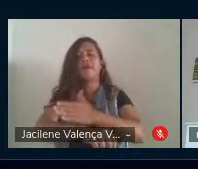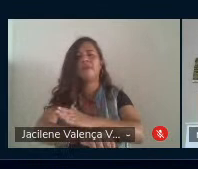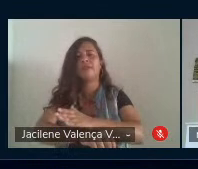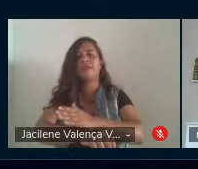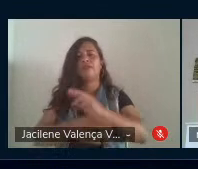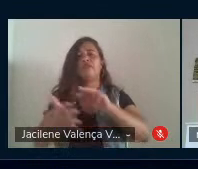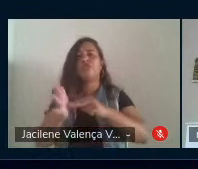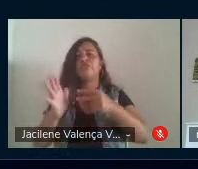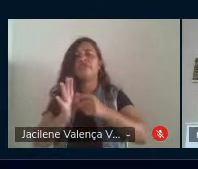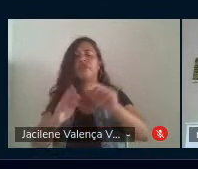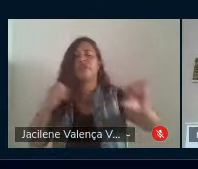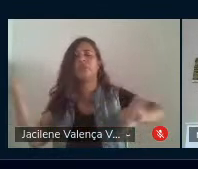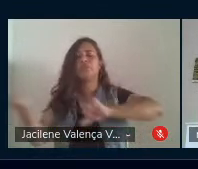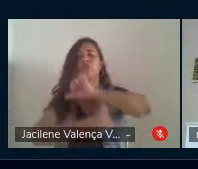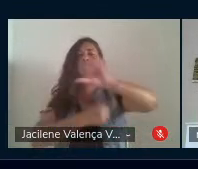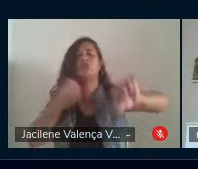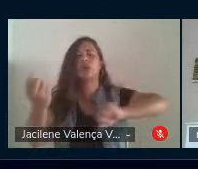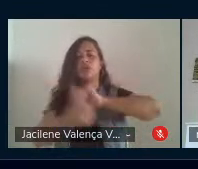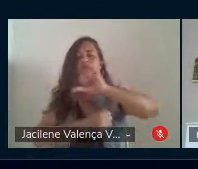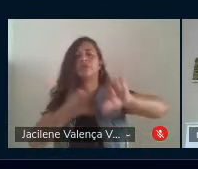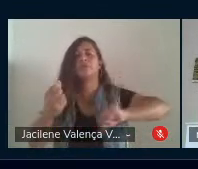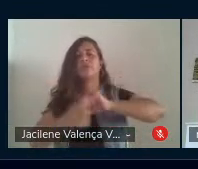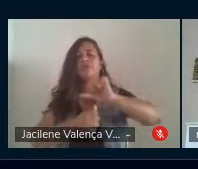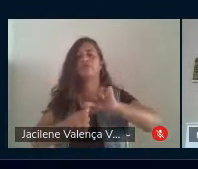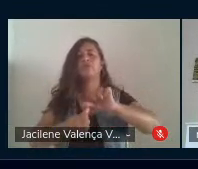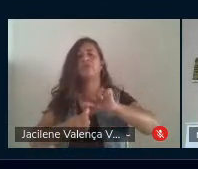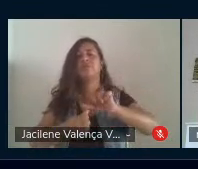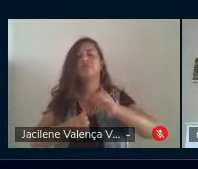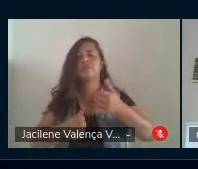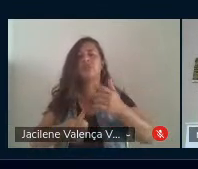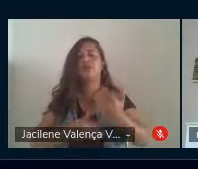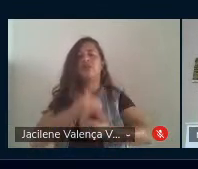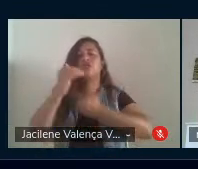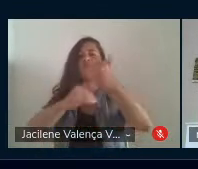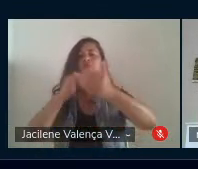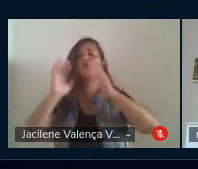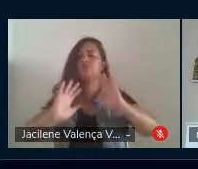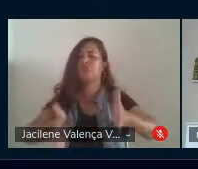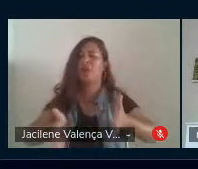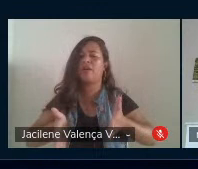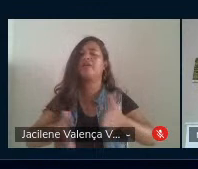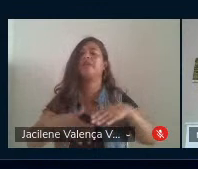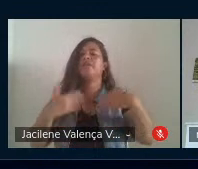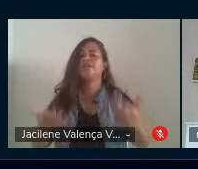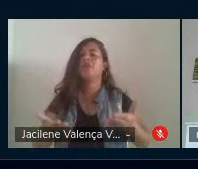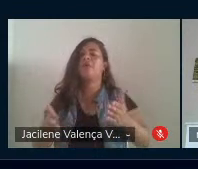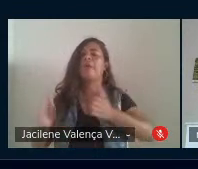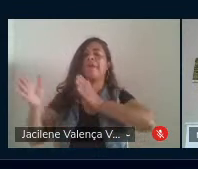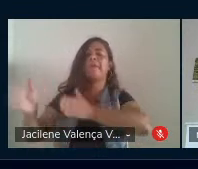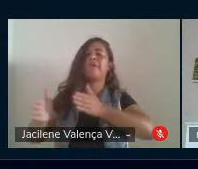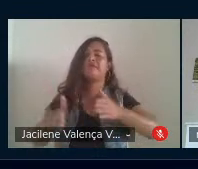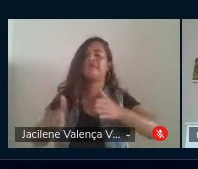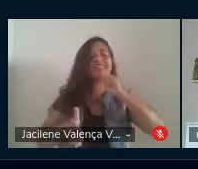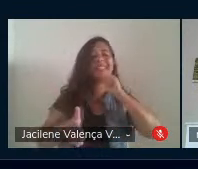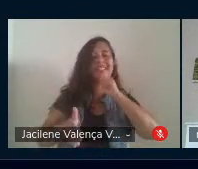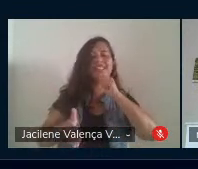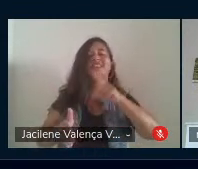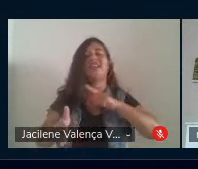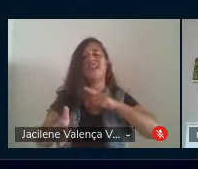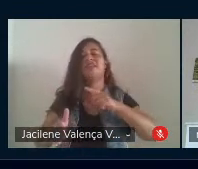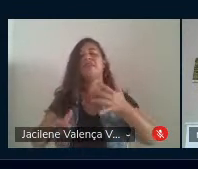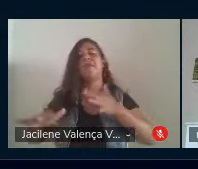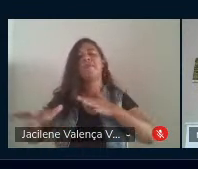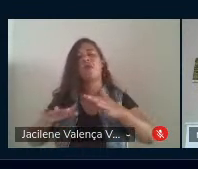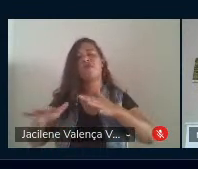transformação das ações que vinham desenvolvendo até então. Então, esse é um processo ainda em movimento, mas